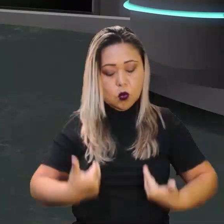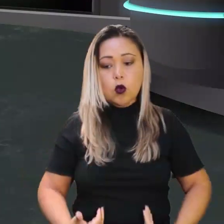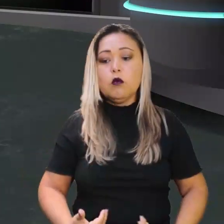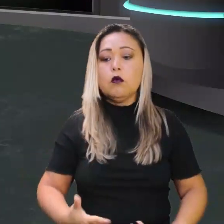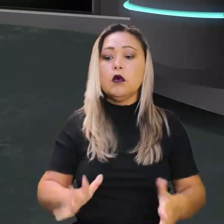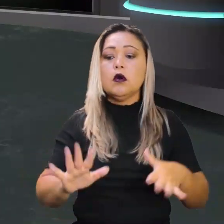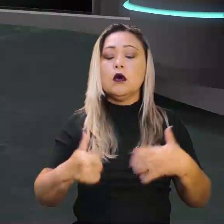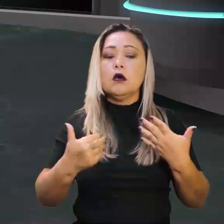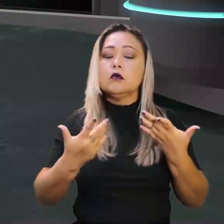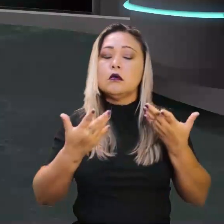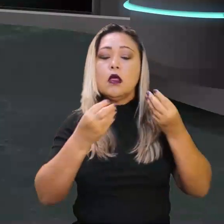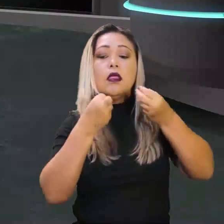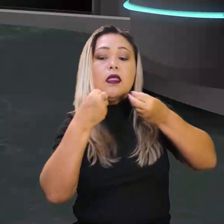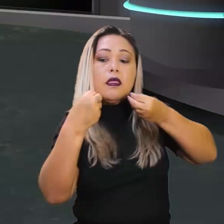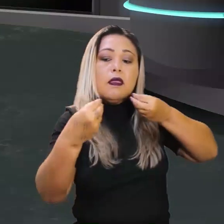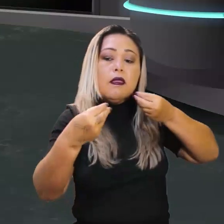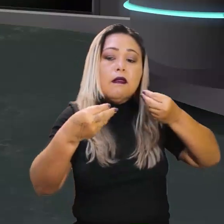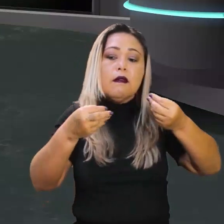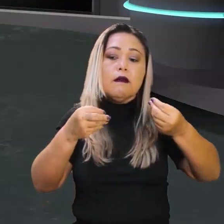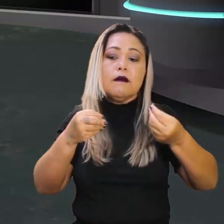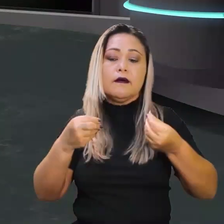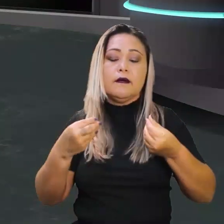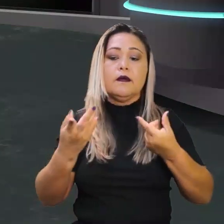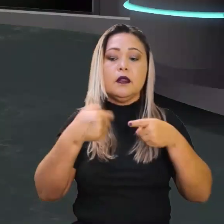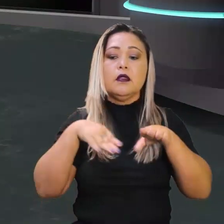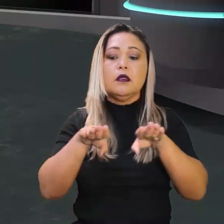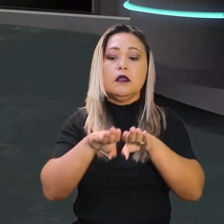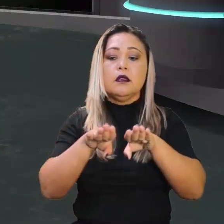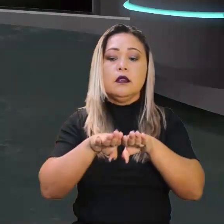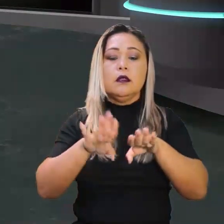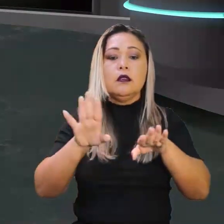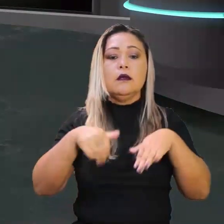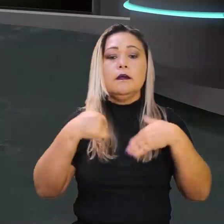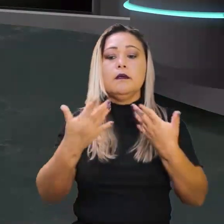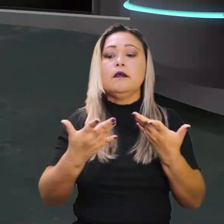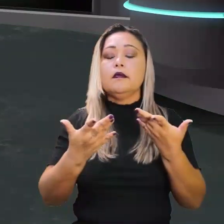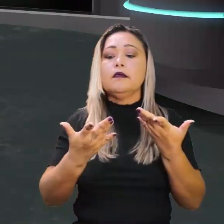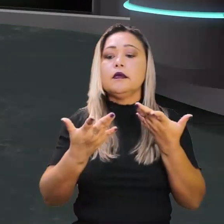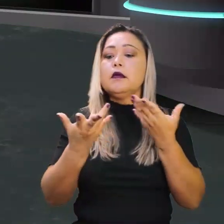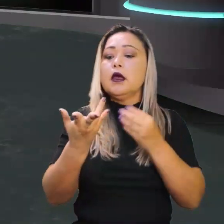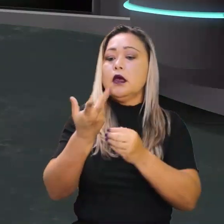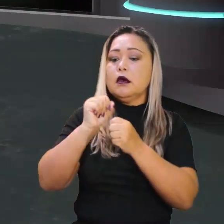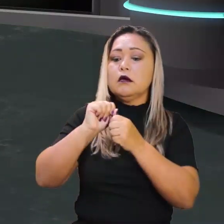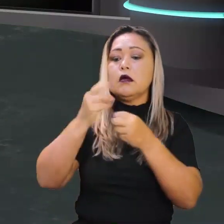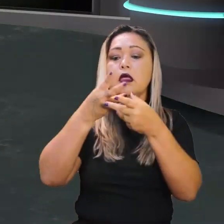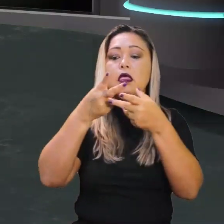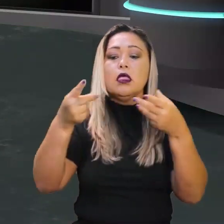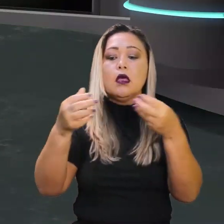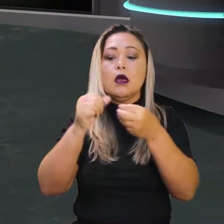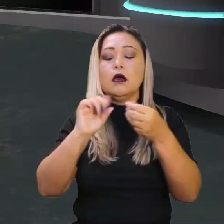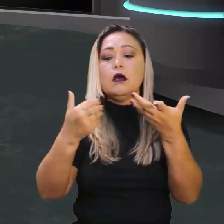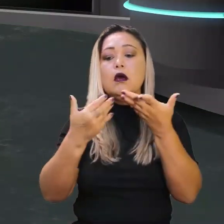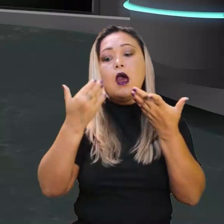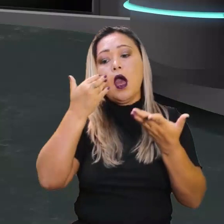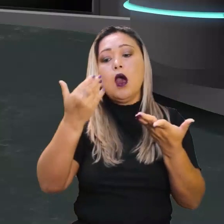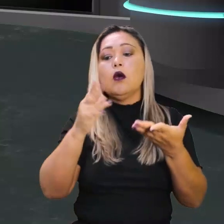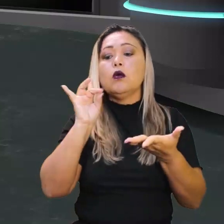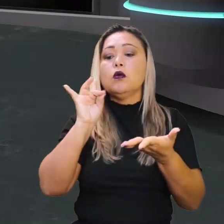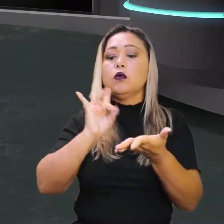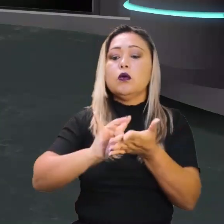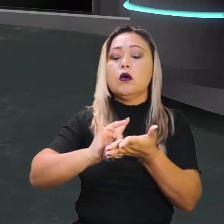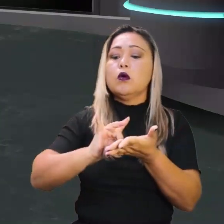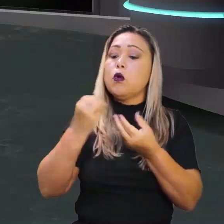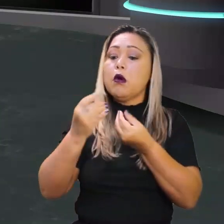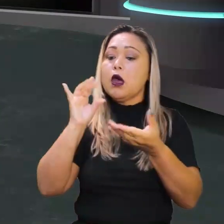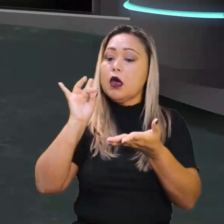humano desconfigurado, né? Também podemos até dizer que era uma arte abstrata, porque não retratava ali a realidade